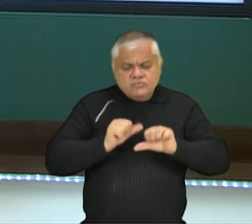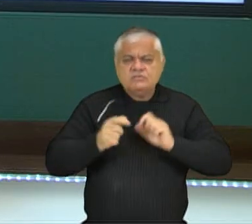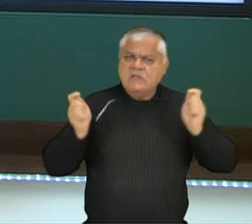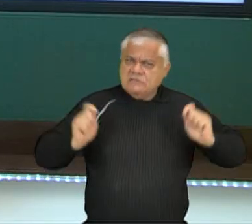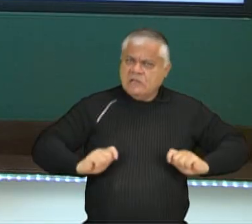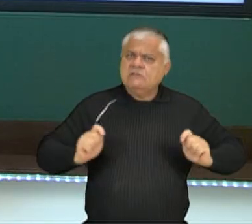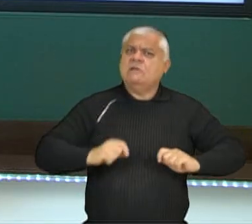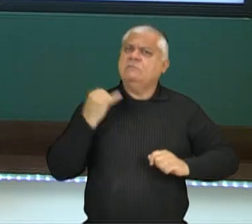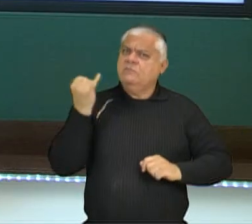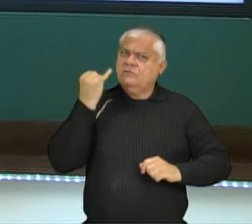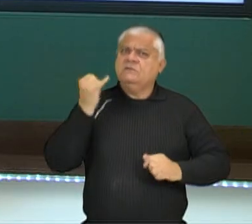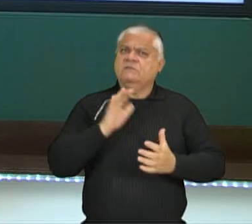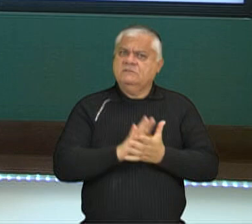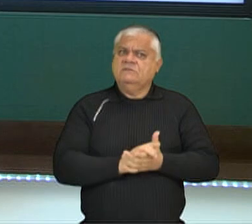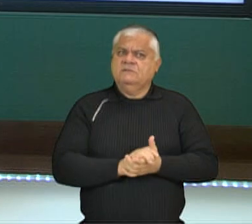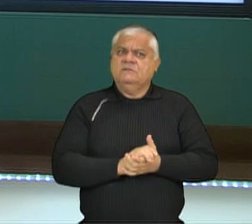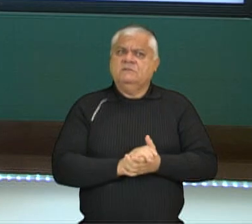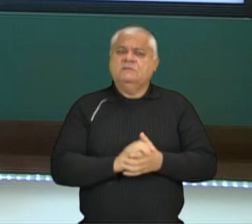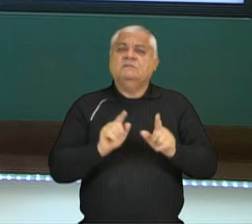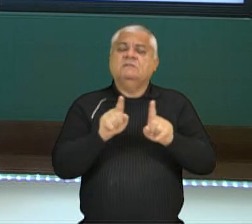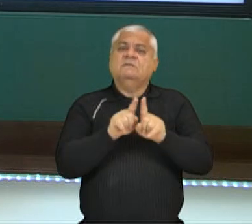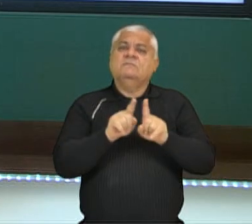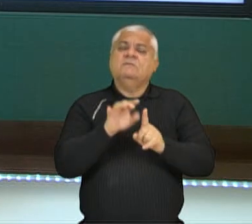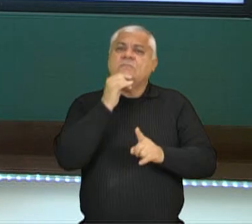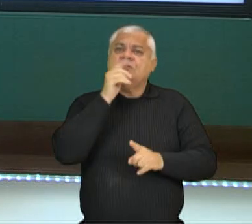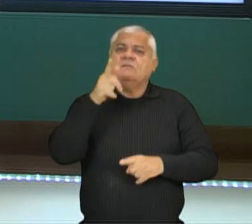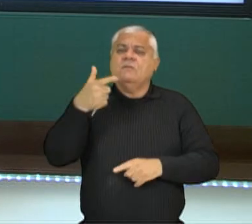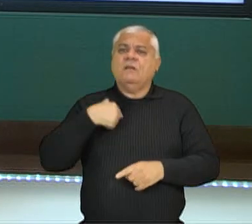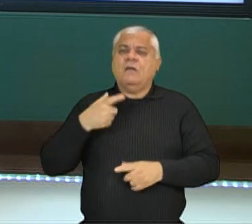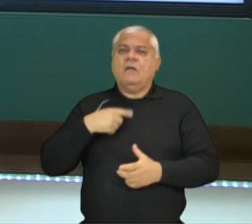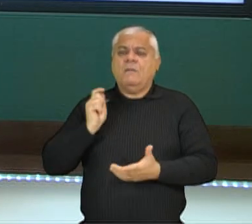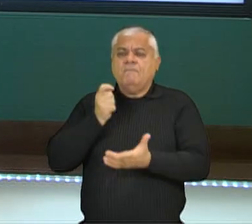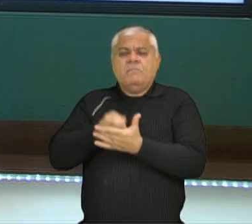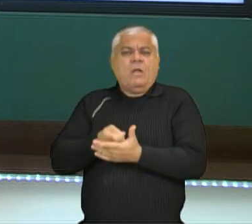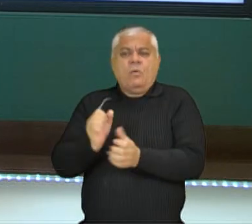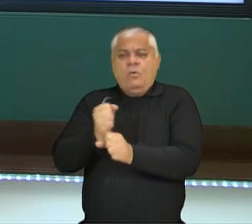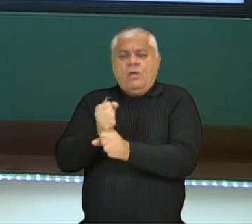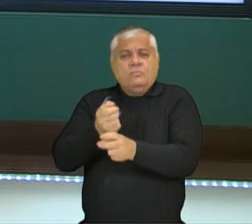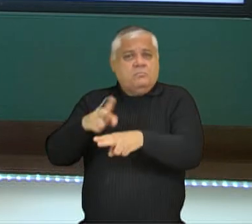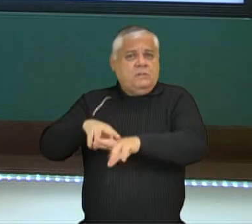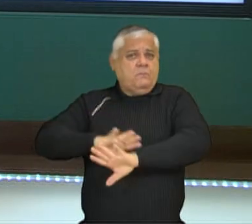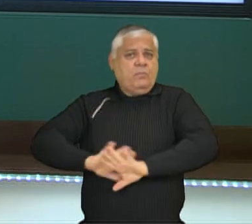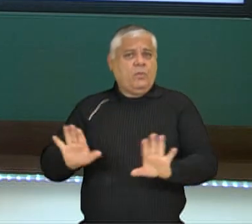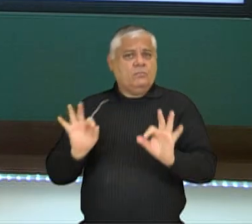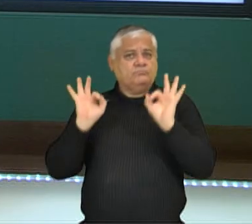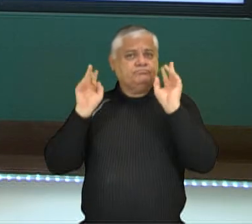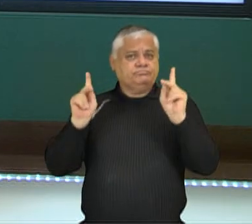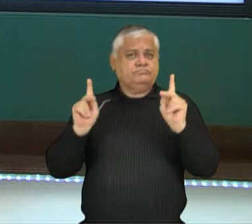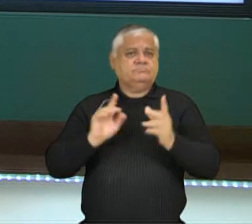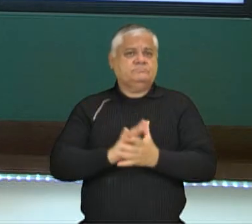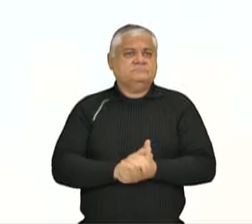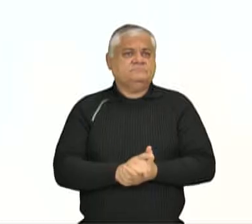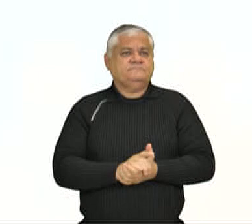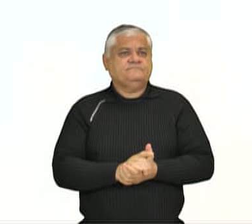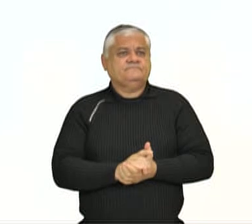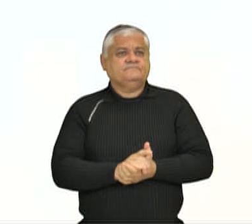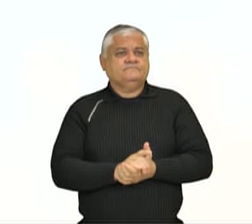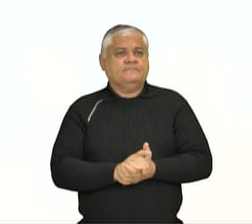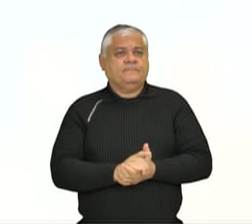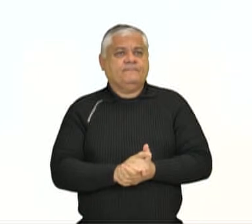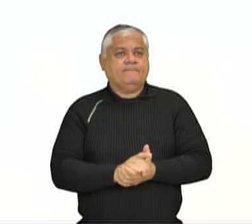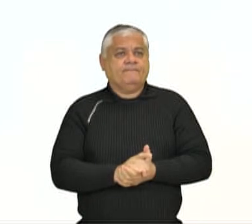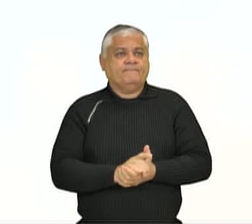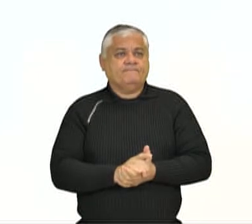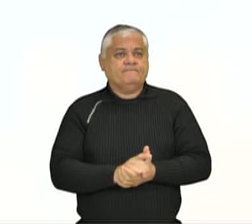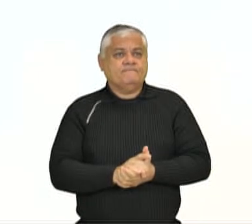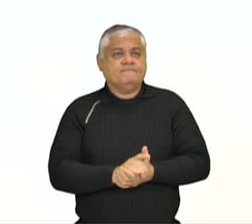chance é sempre válida, né? Uma vez também que ela pagou aquilo, a dívida dela. Enfim. Bom,